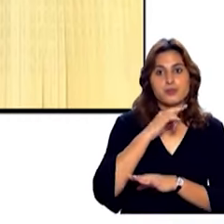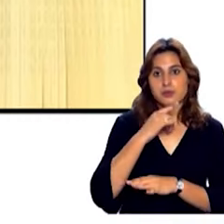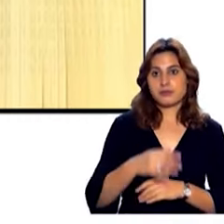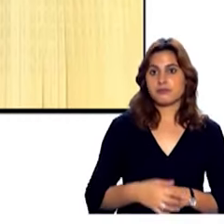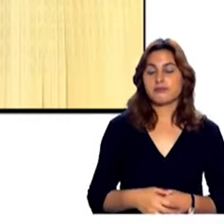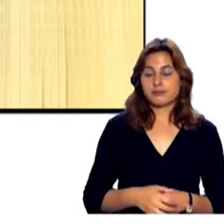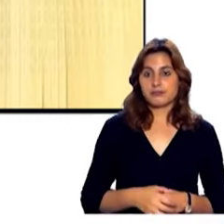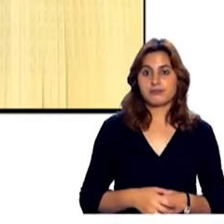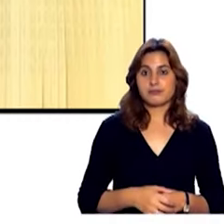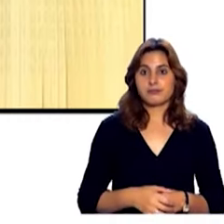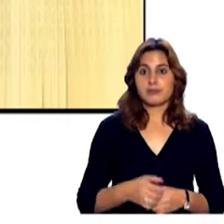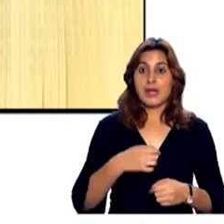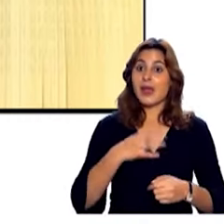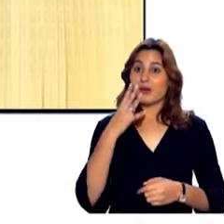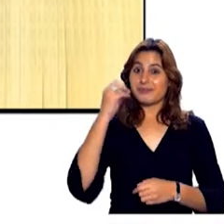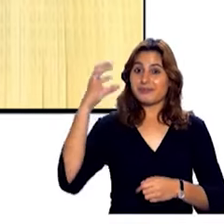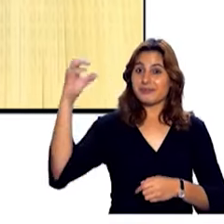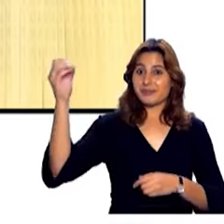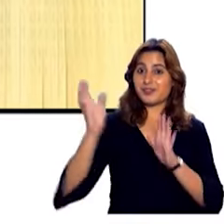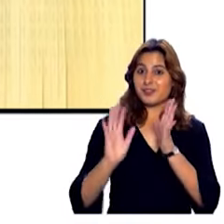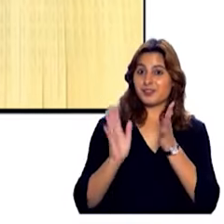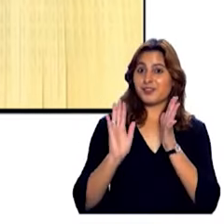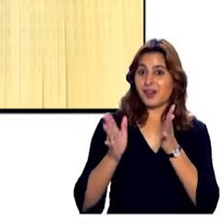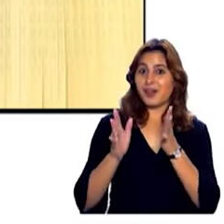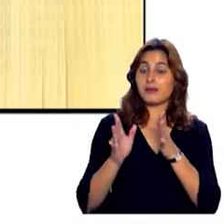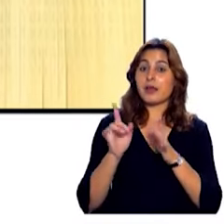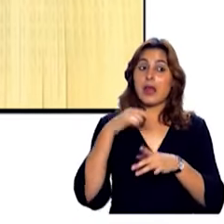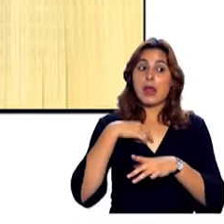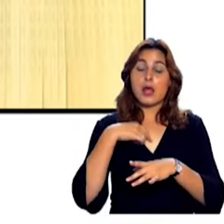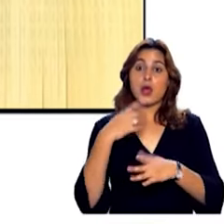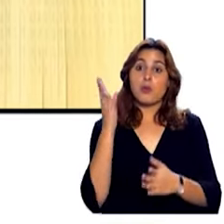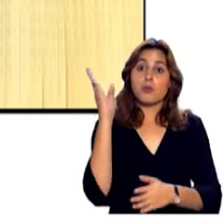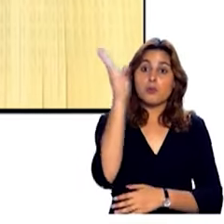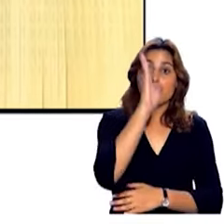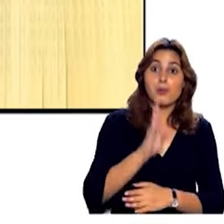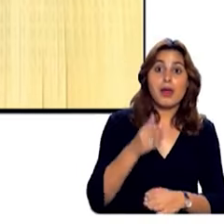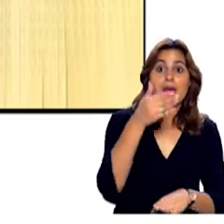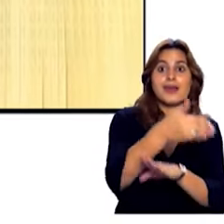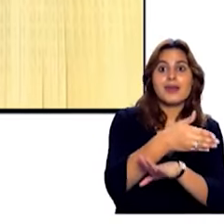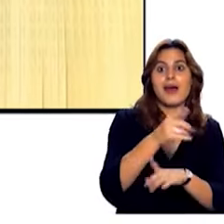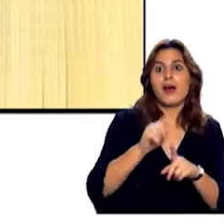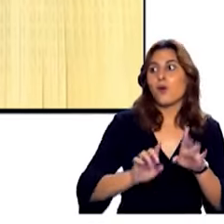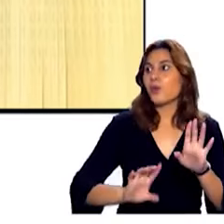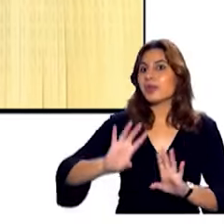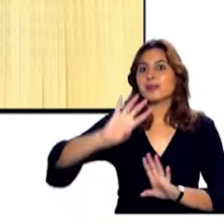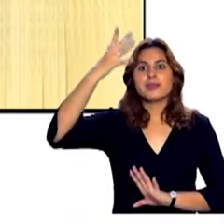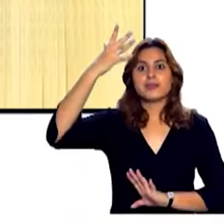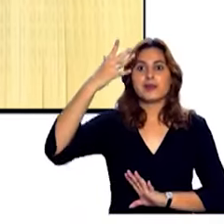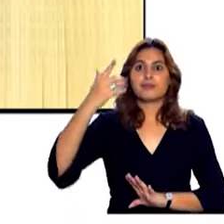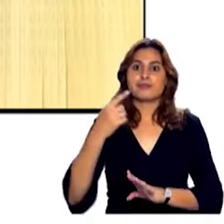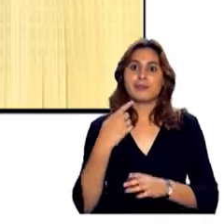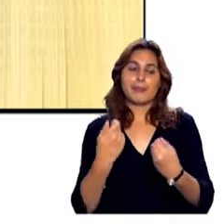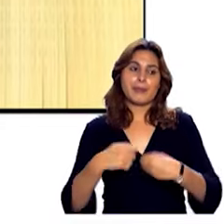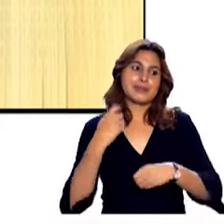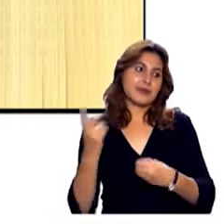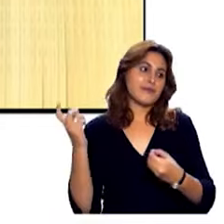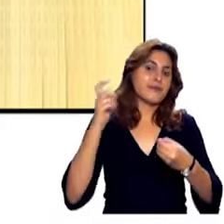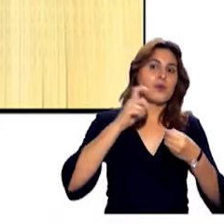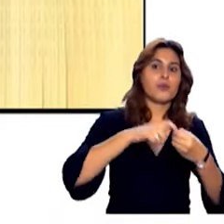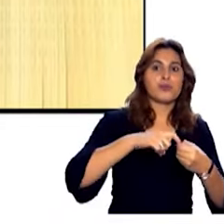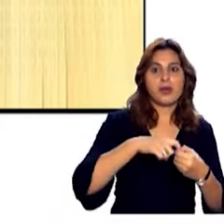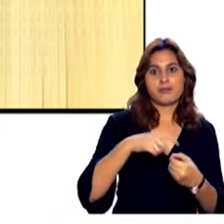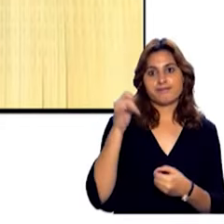já estava viajando para o Brasil tive um evento inesperado que me forçou a voltar para Itália